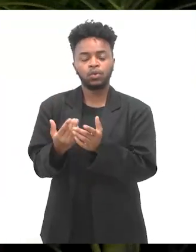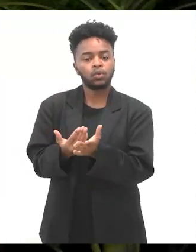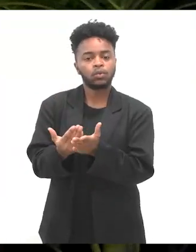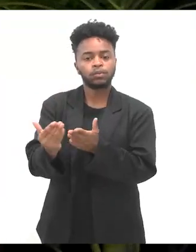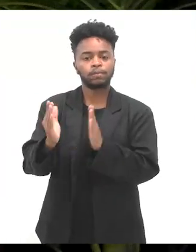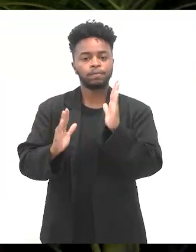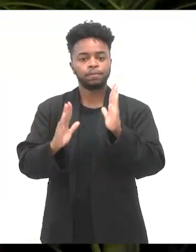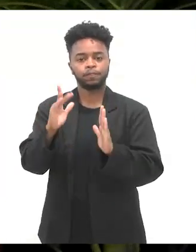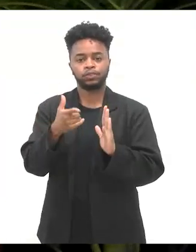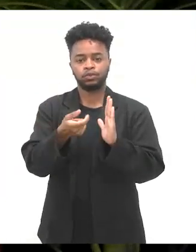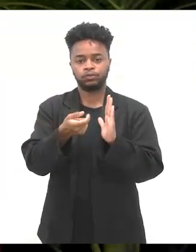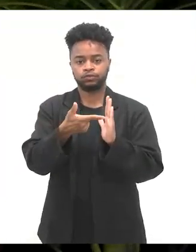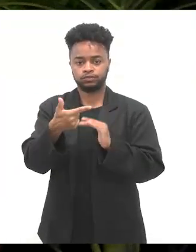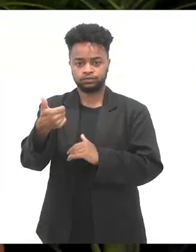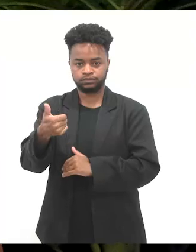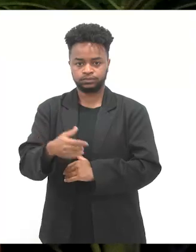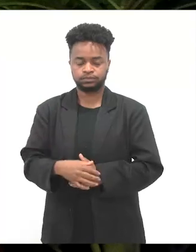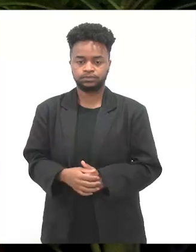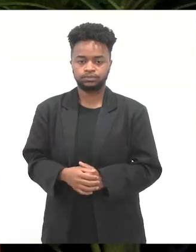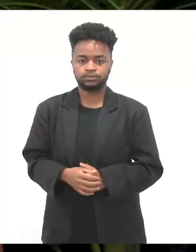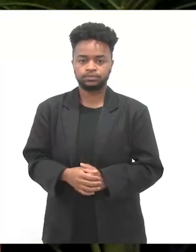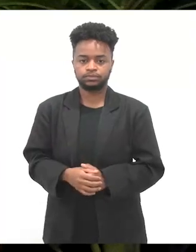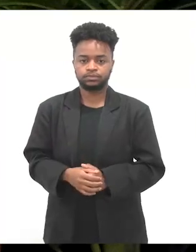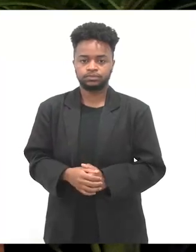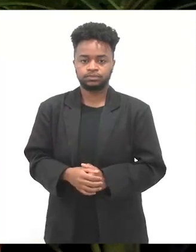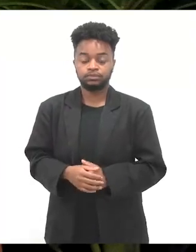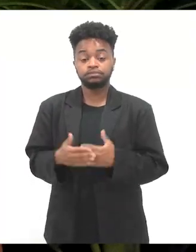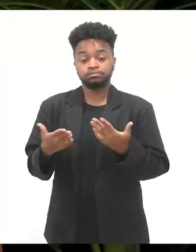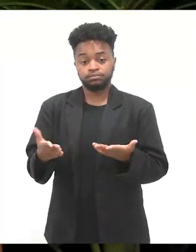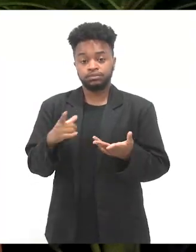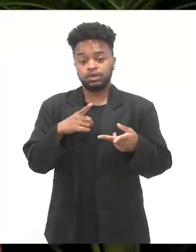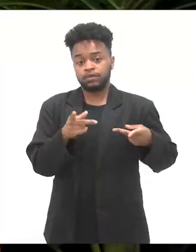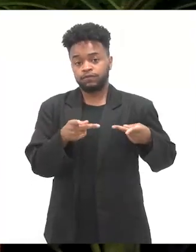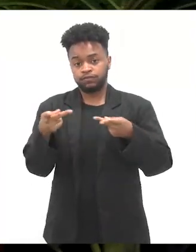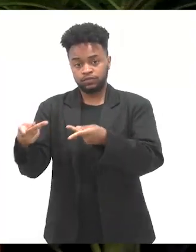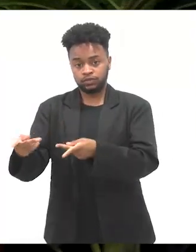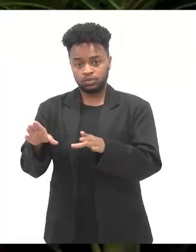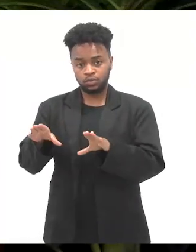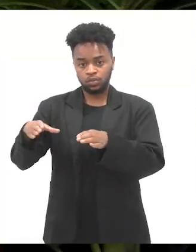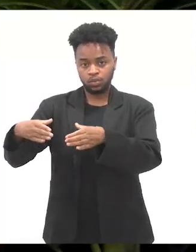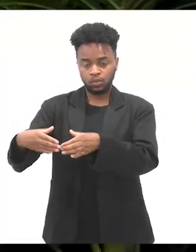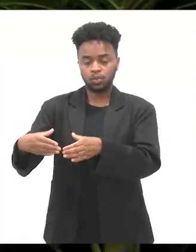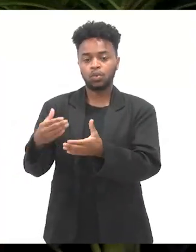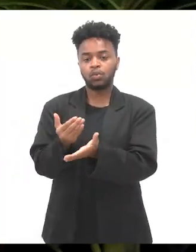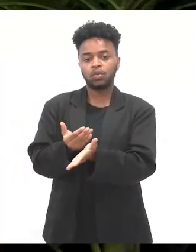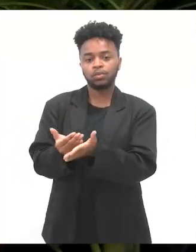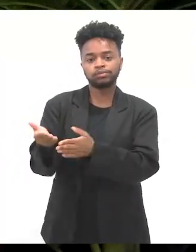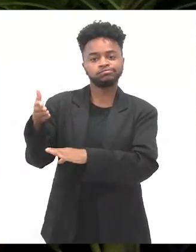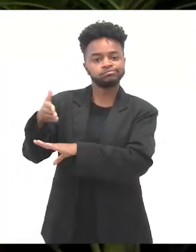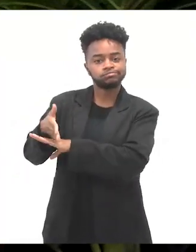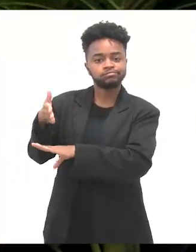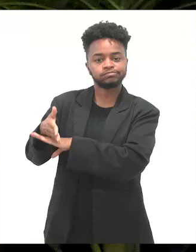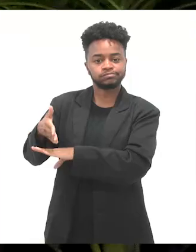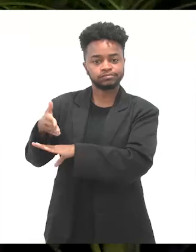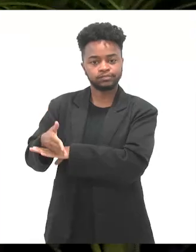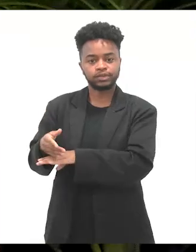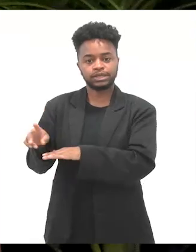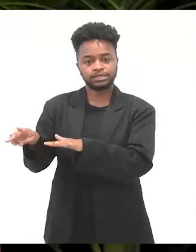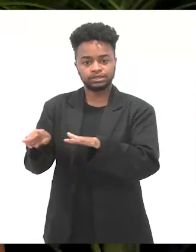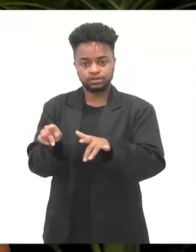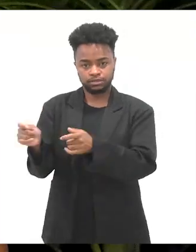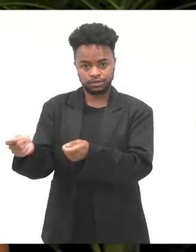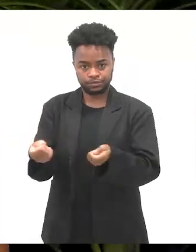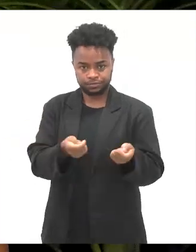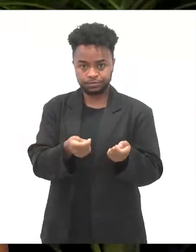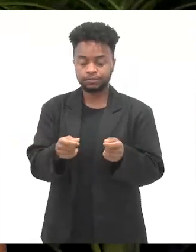2021. E aí as visitas à colônia começaram a ser mais frequentes, semanais, e a gente tem